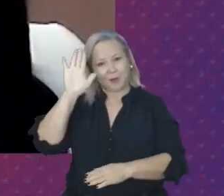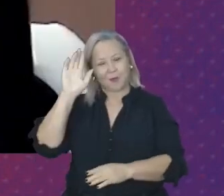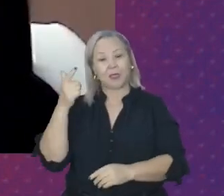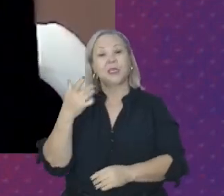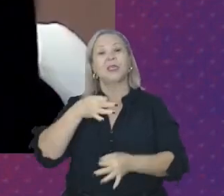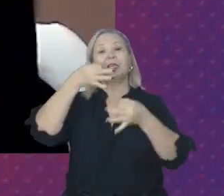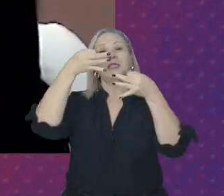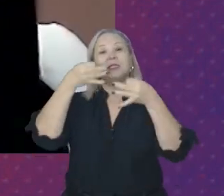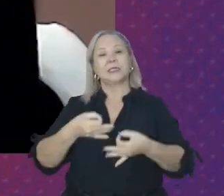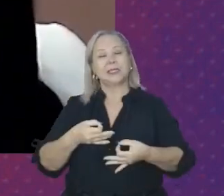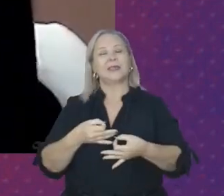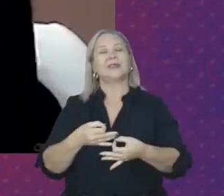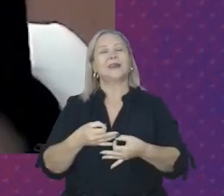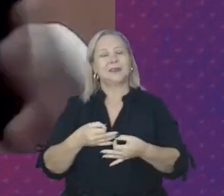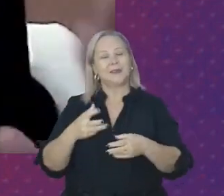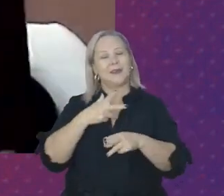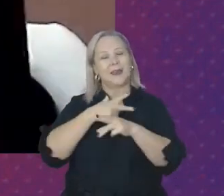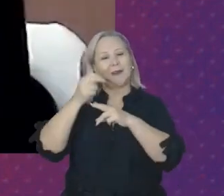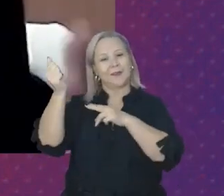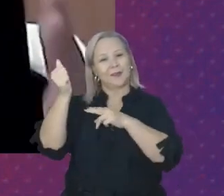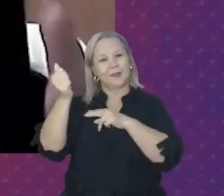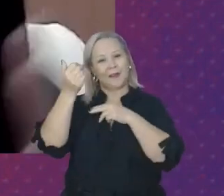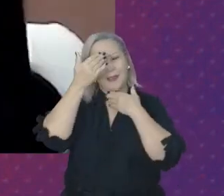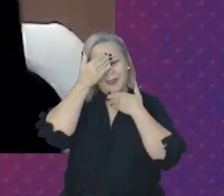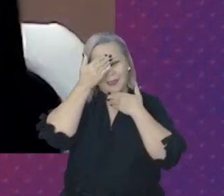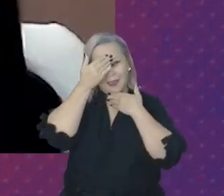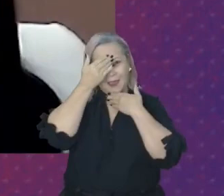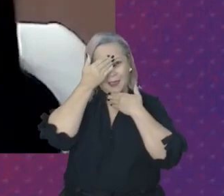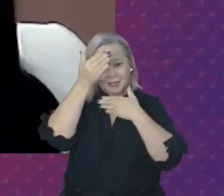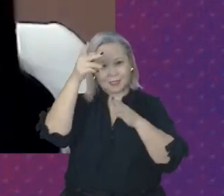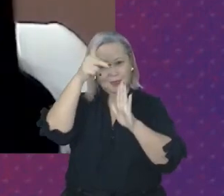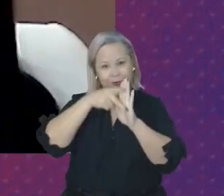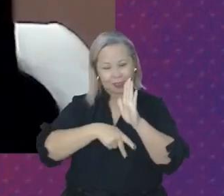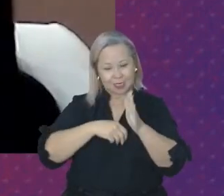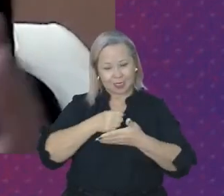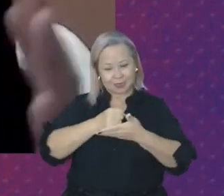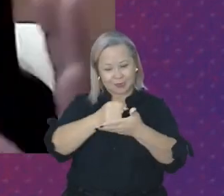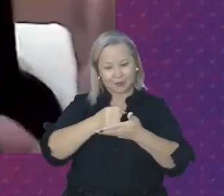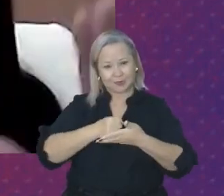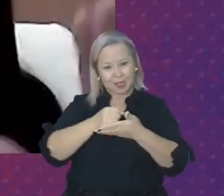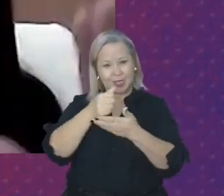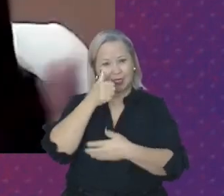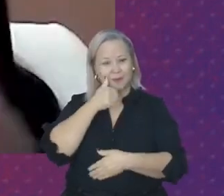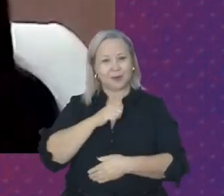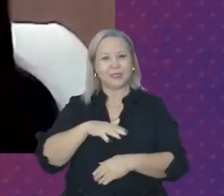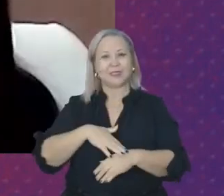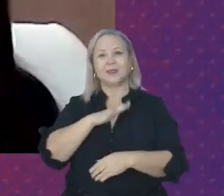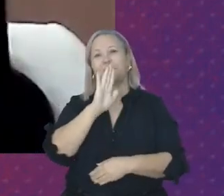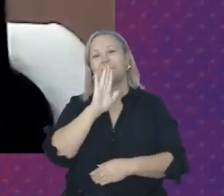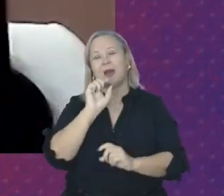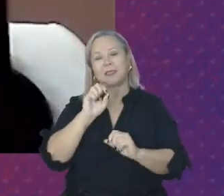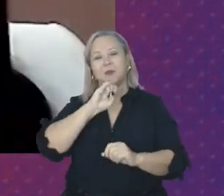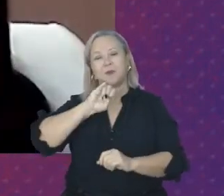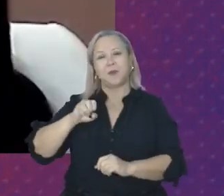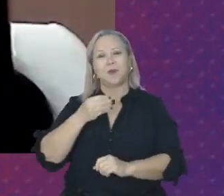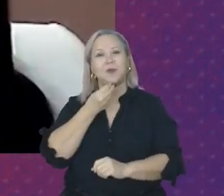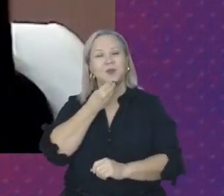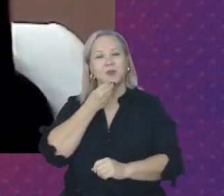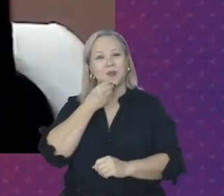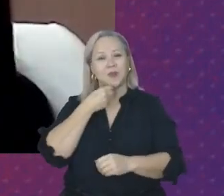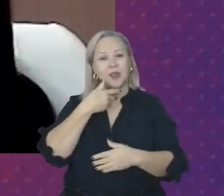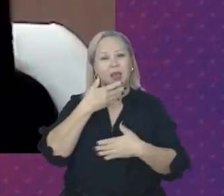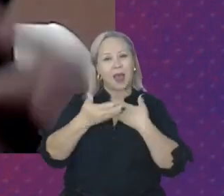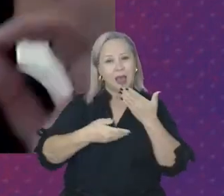com certeza vai ser vitoriosa. Agradeço ao projeto Elas por Elas por mais essa oportunidade de